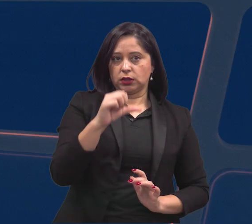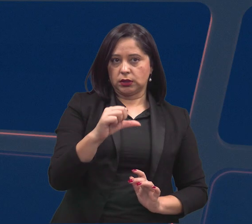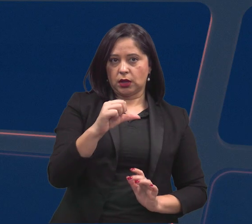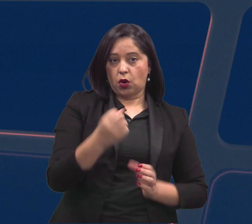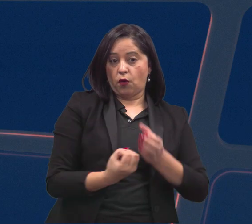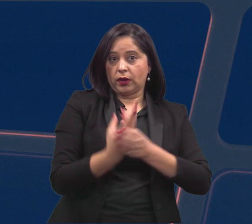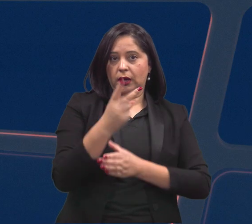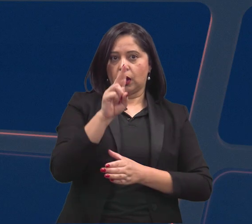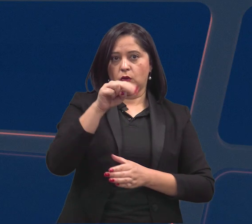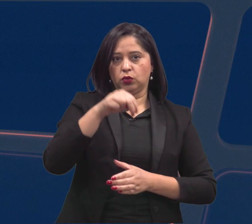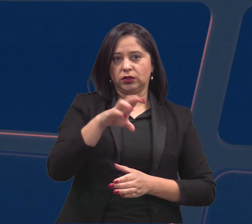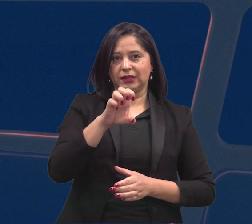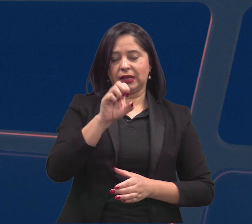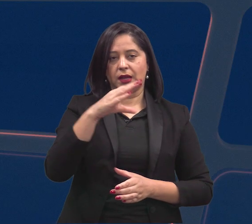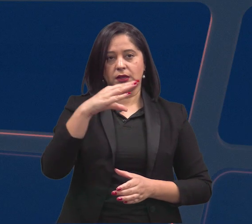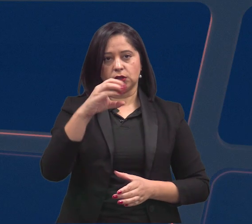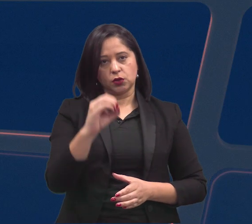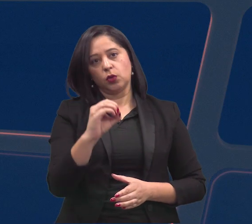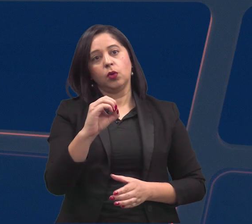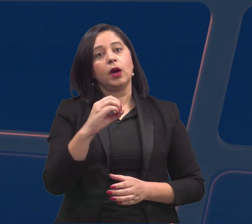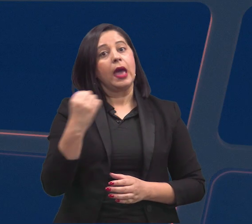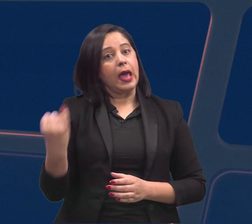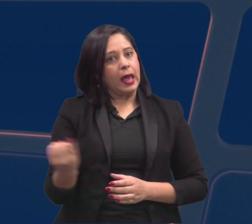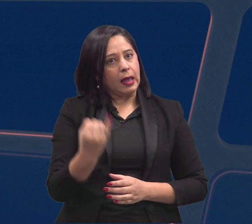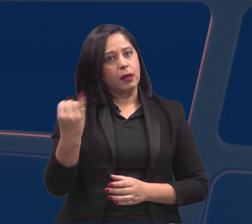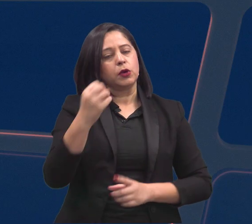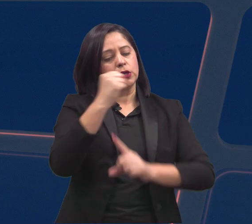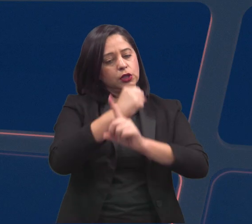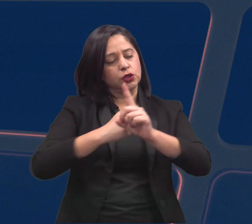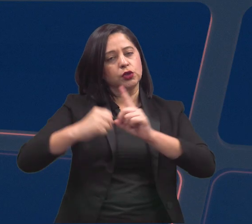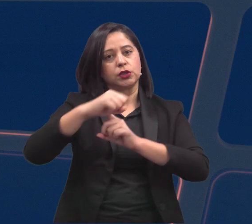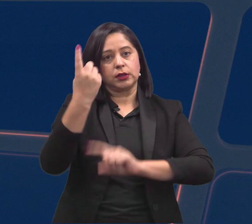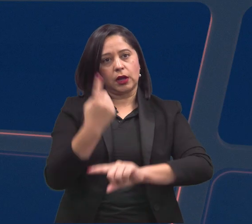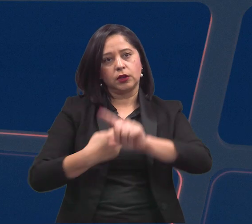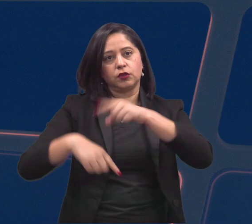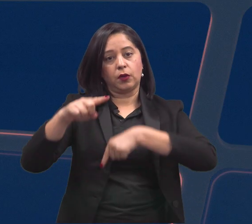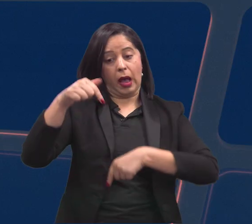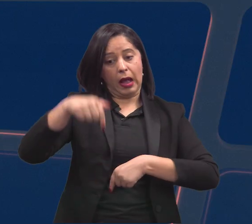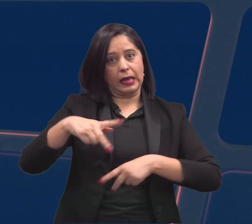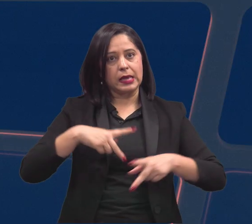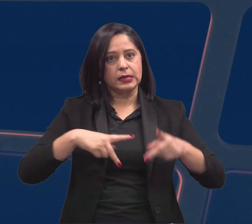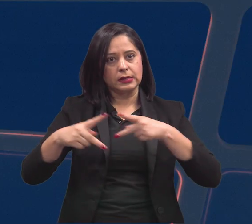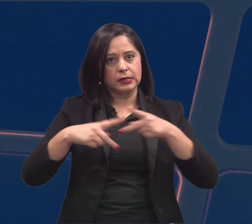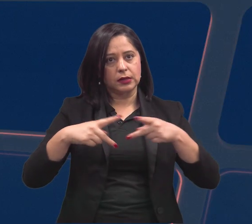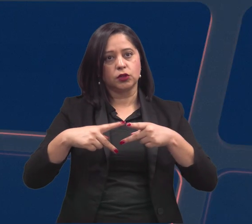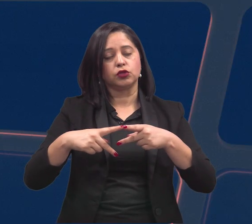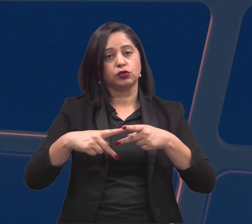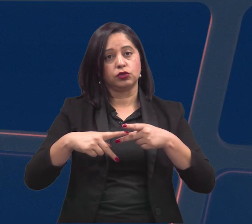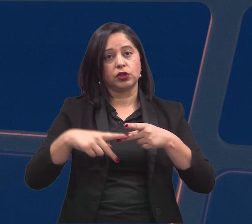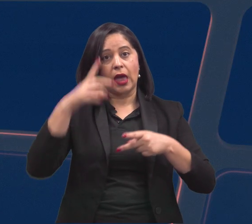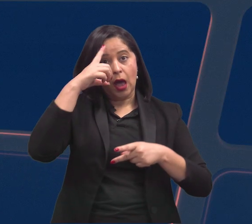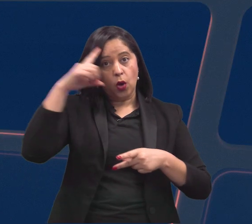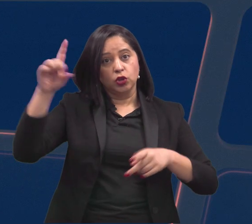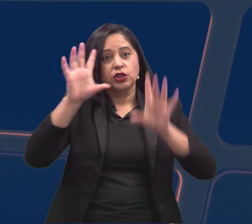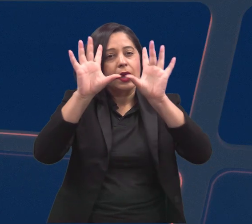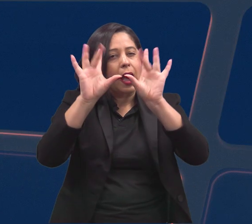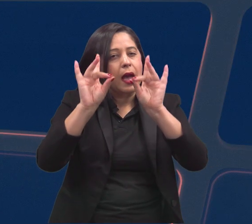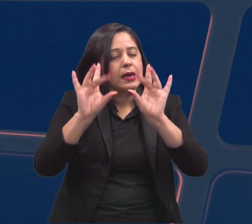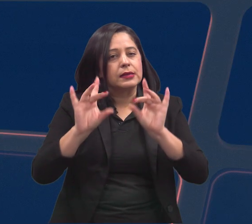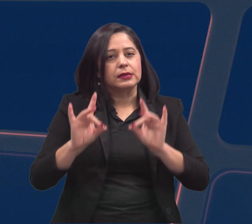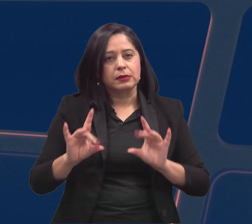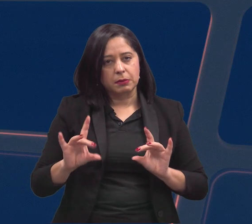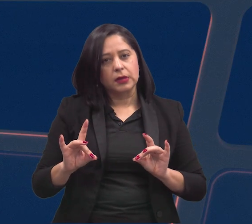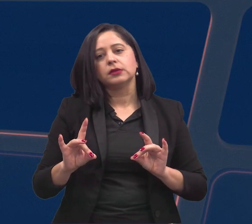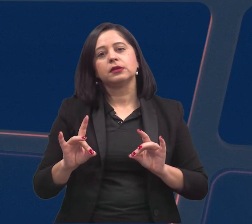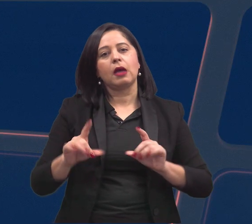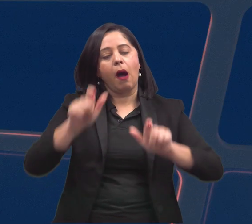e reforça como a cultura é essencial para o desenvolvimento da sociedade. Em São José dos Campos, esse dia ganha força com